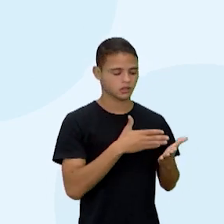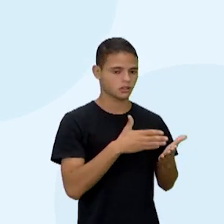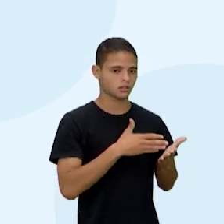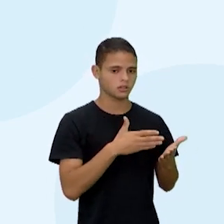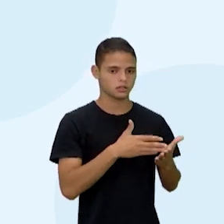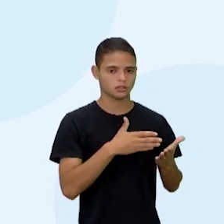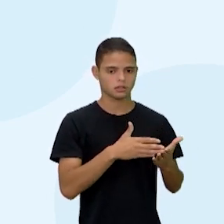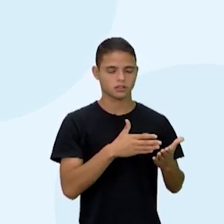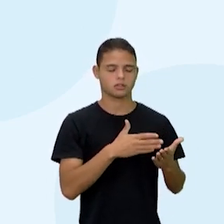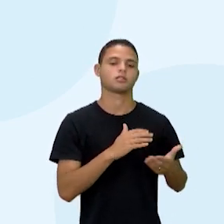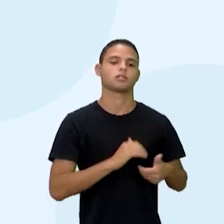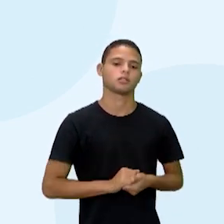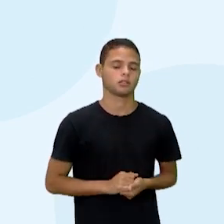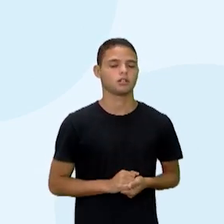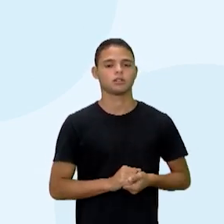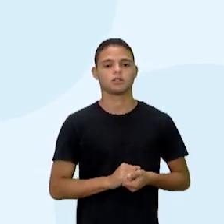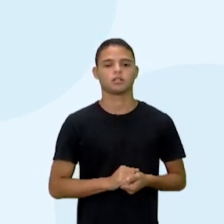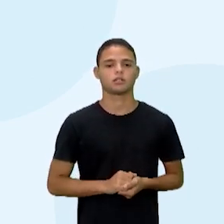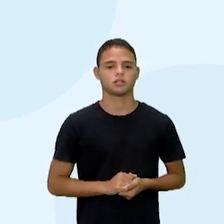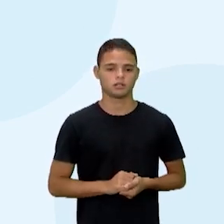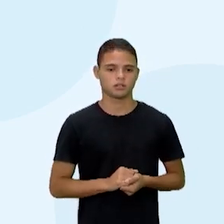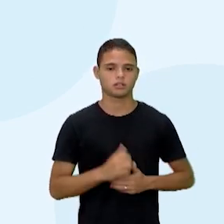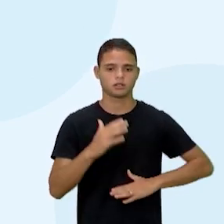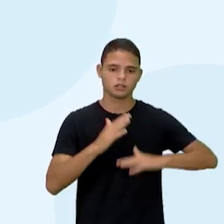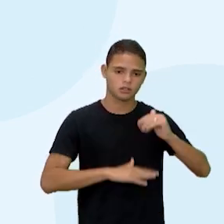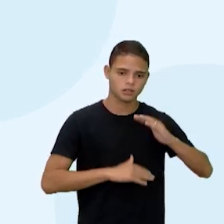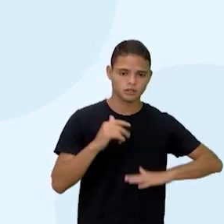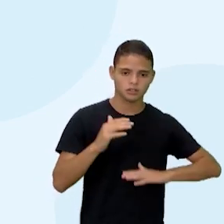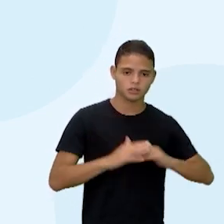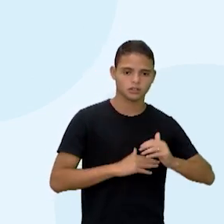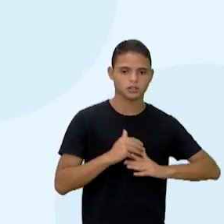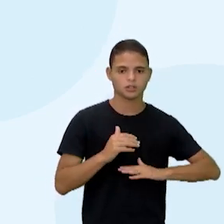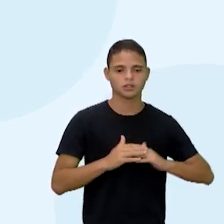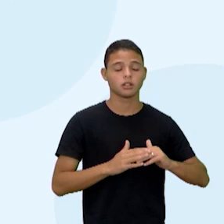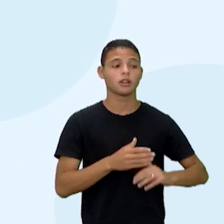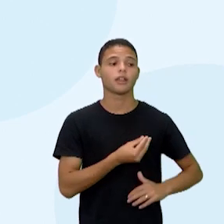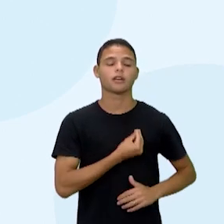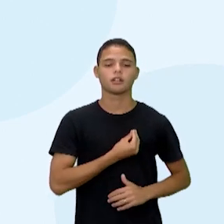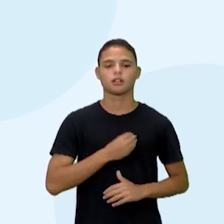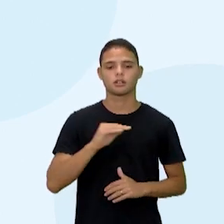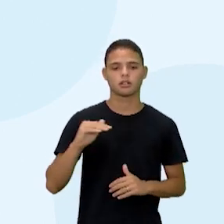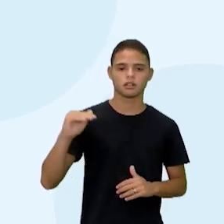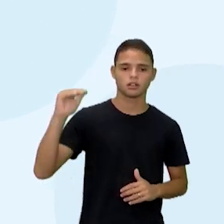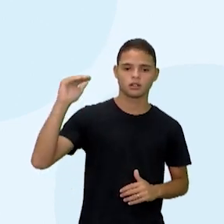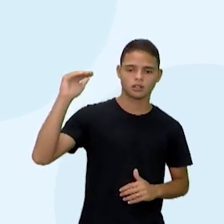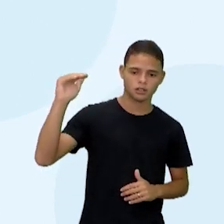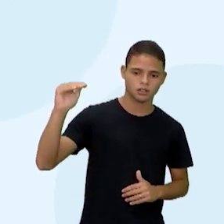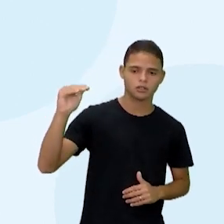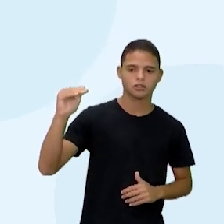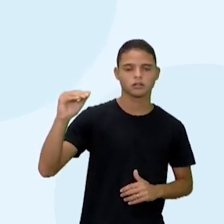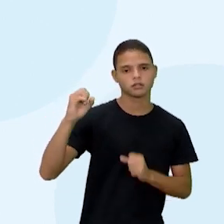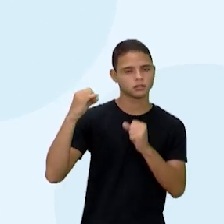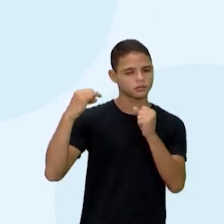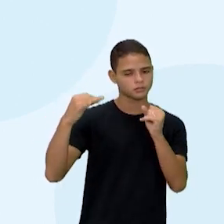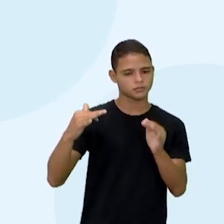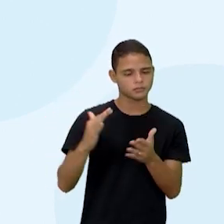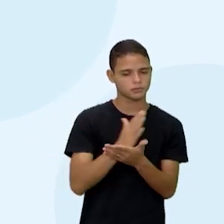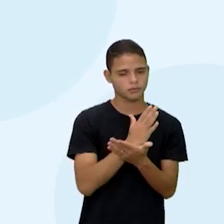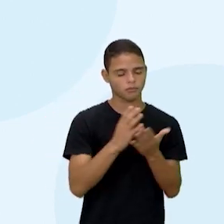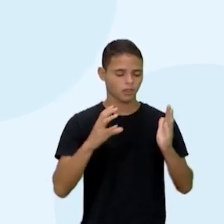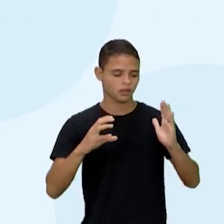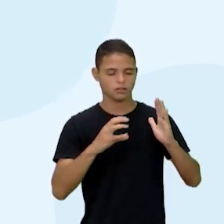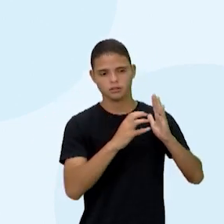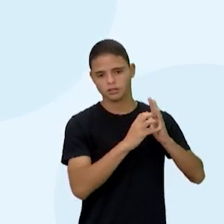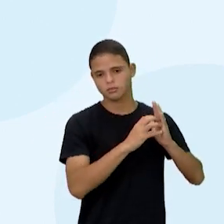de mestrado, Altas Habilidades de Superdotação na Vida Adulta. Então, eu conto um pouco a trajetória de vida, os impactos